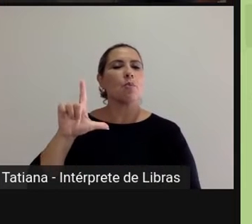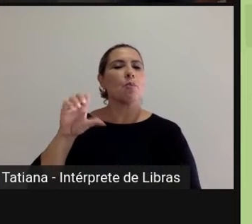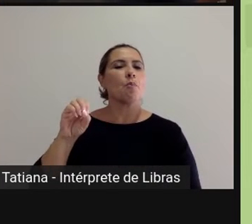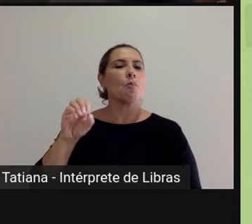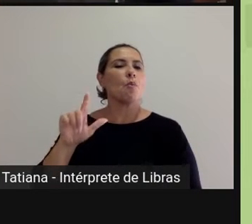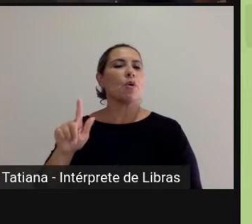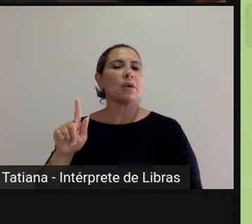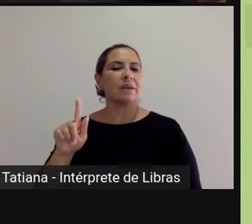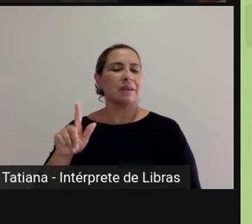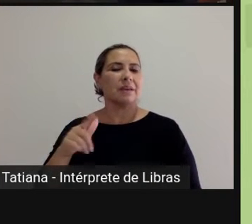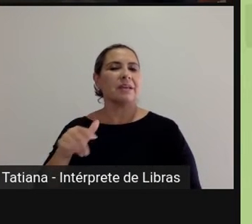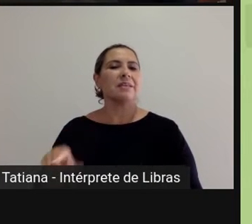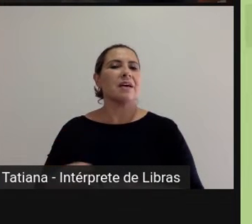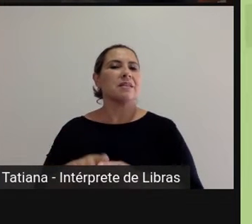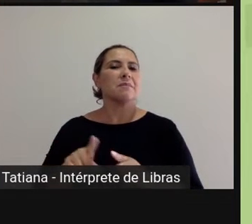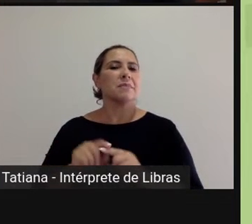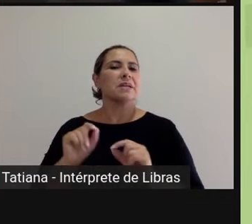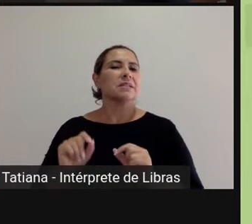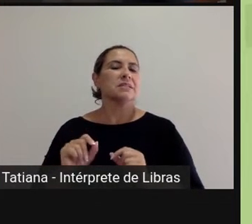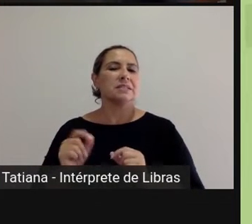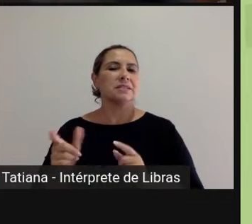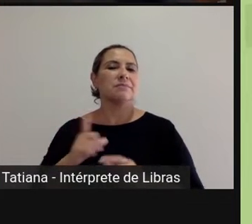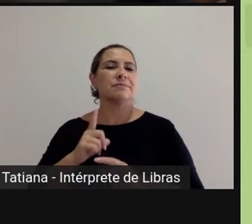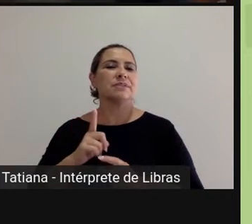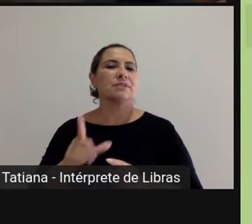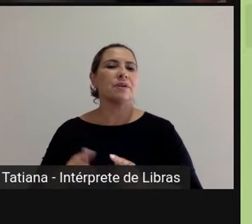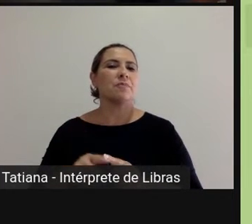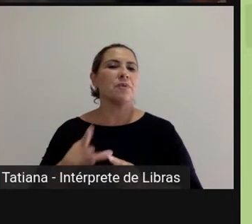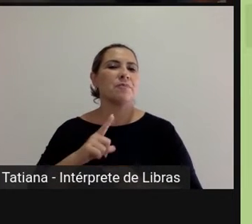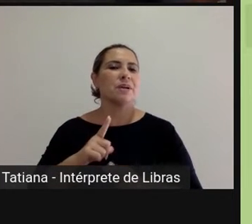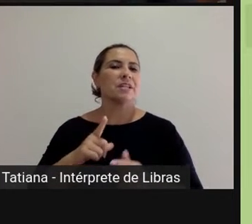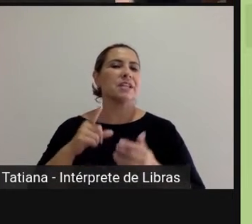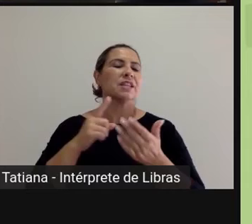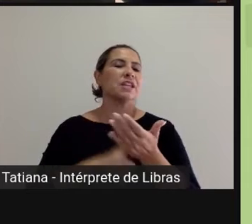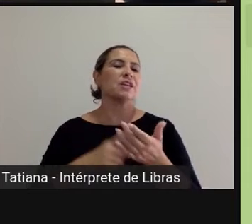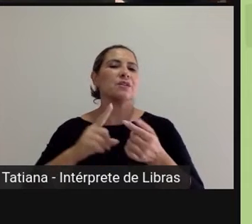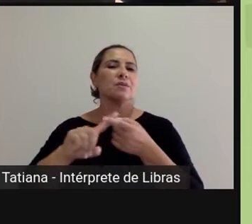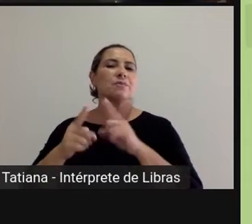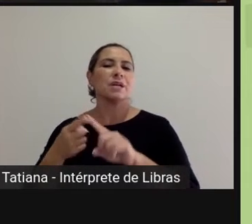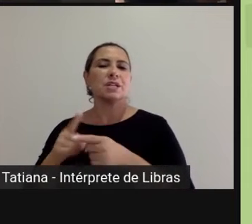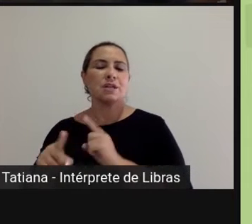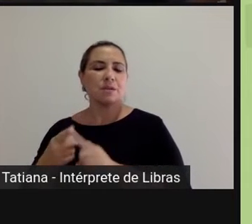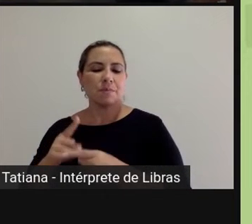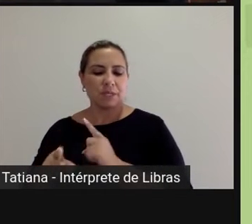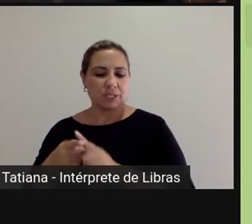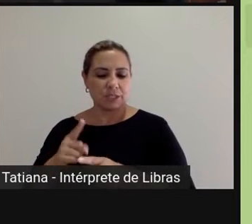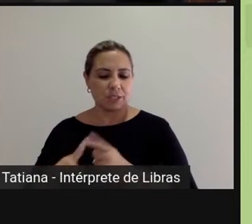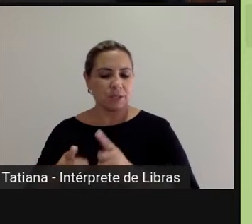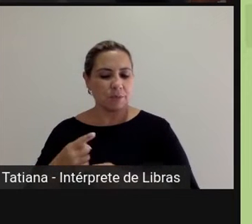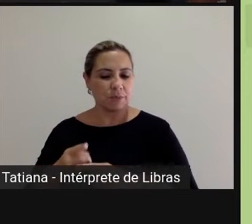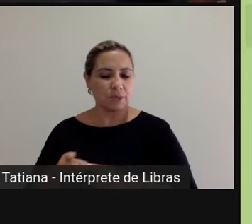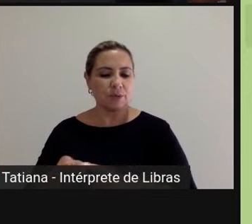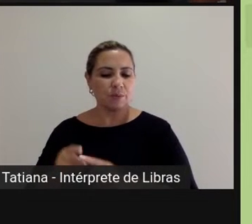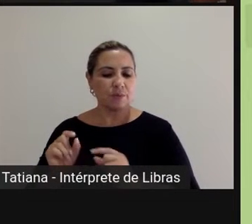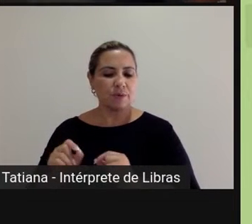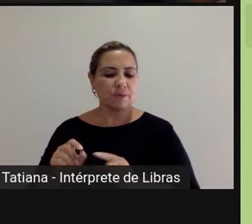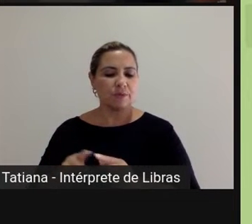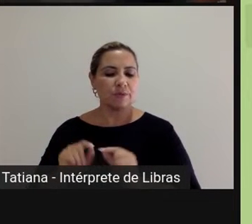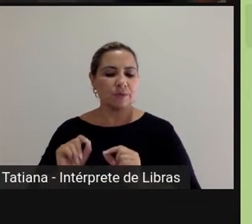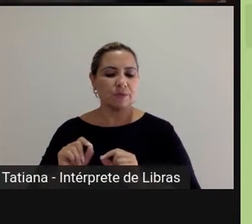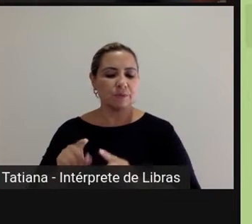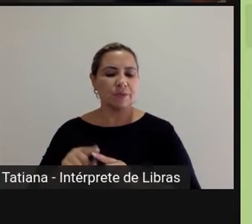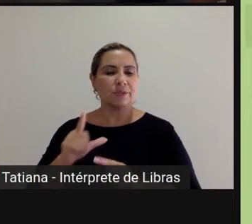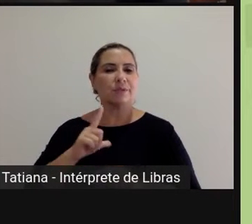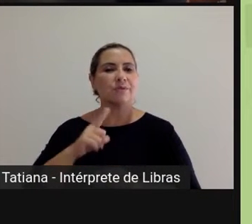uma timeline de uma rede social, porque existe um acordo comercial entre uma operadora de telecomunicações e uma plataforma de poder,